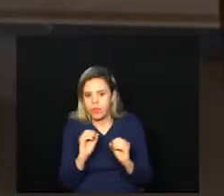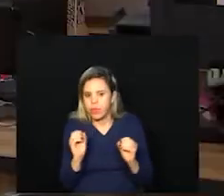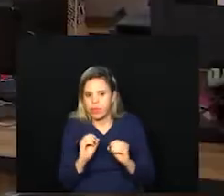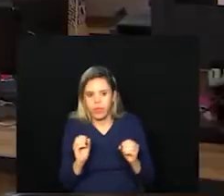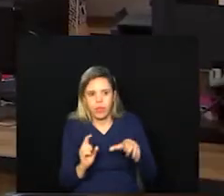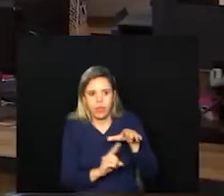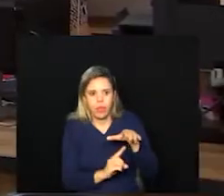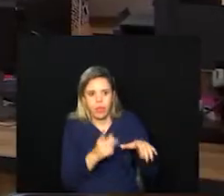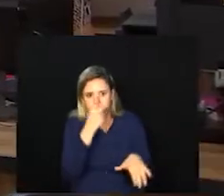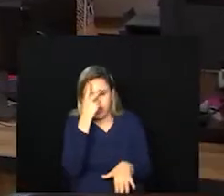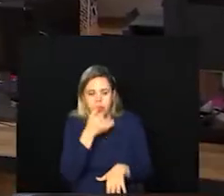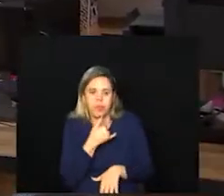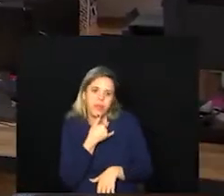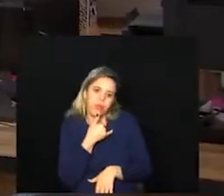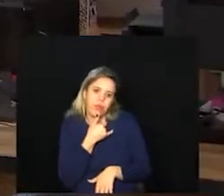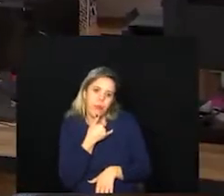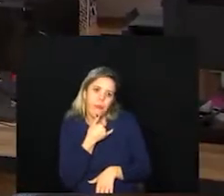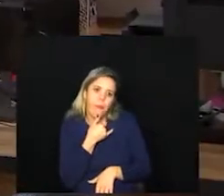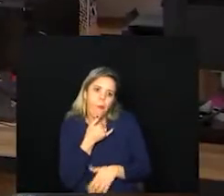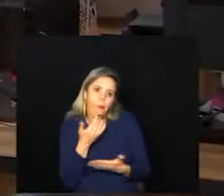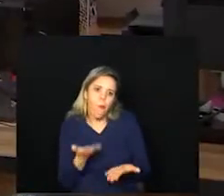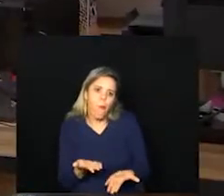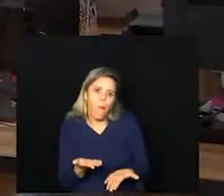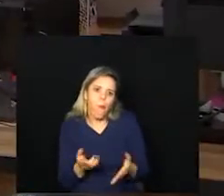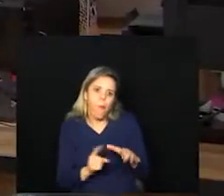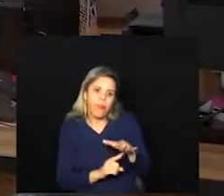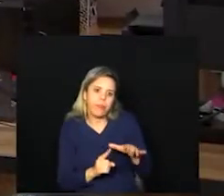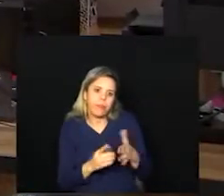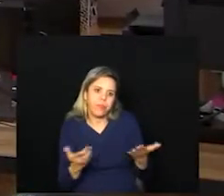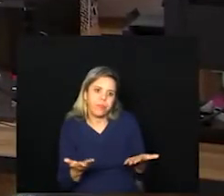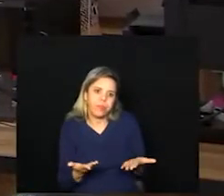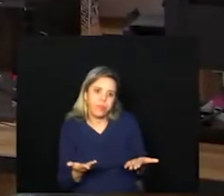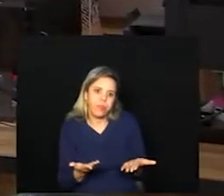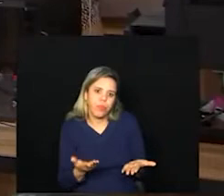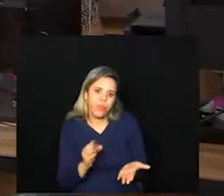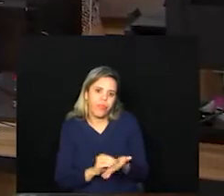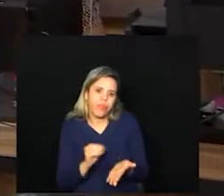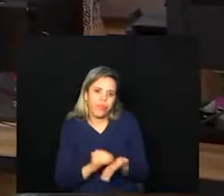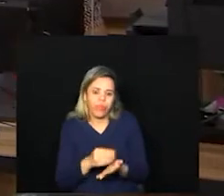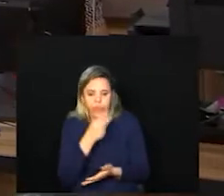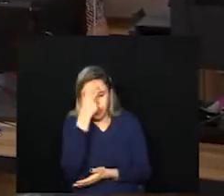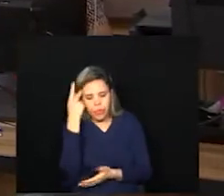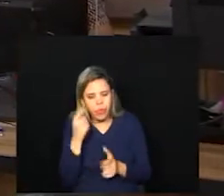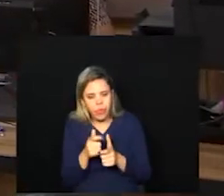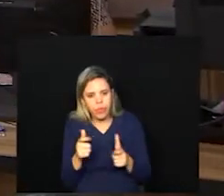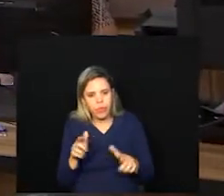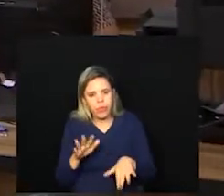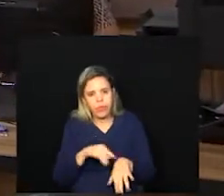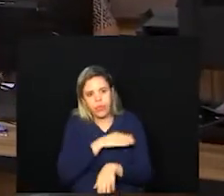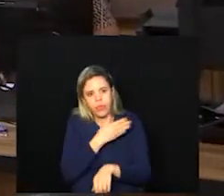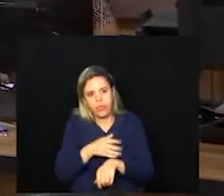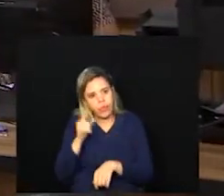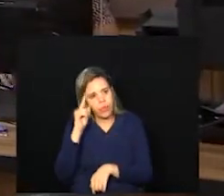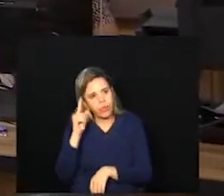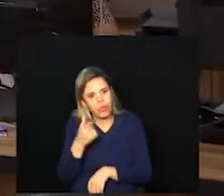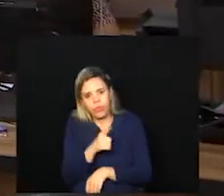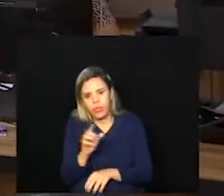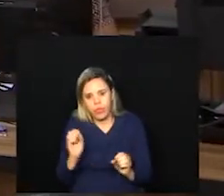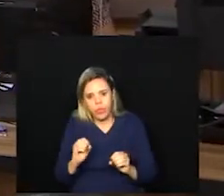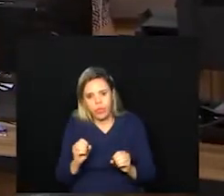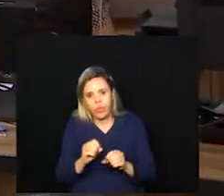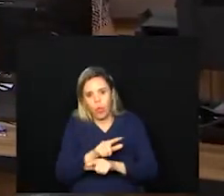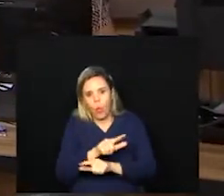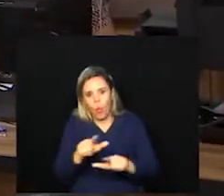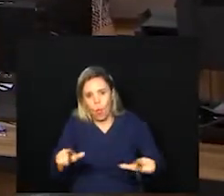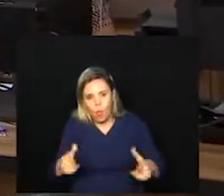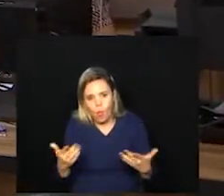cliente. Infelizmente, né, esse guichê atualmente está assim desse jeito, né? A maior parte do dia ele fica